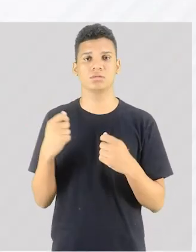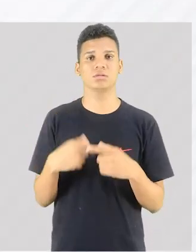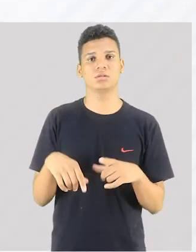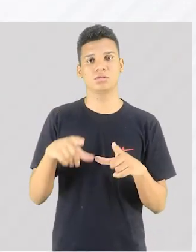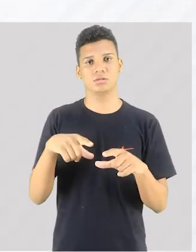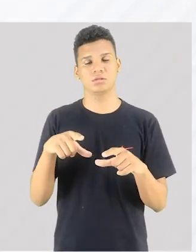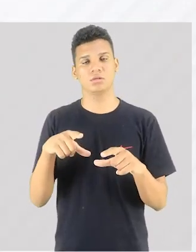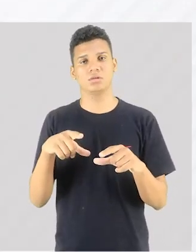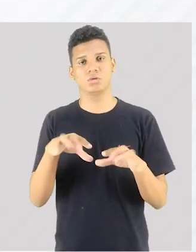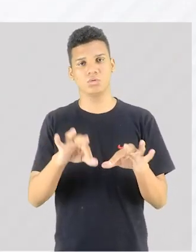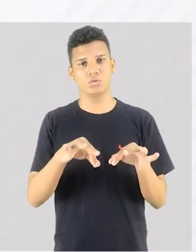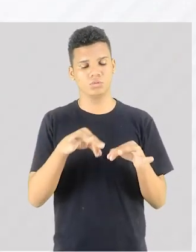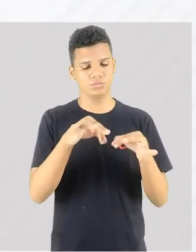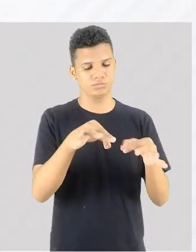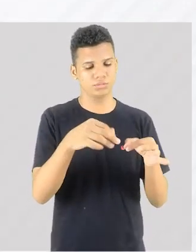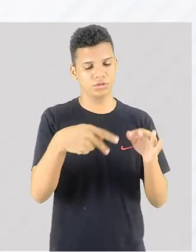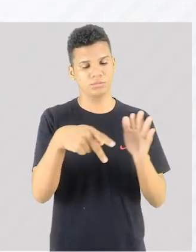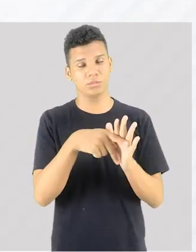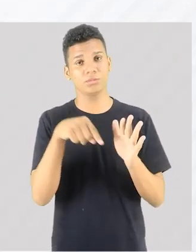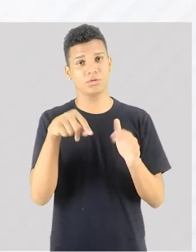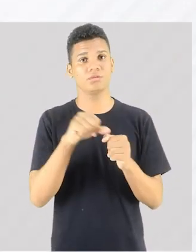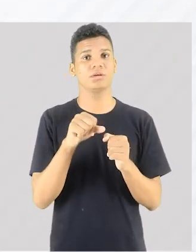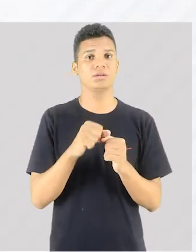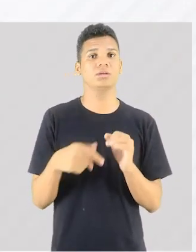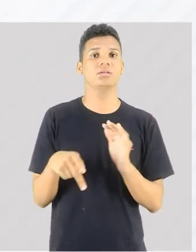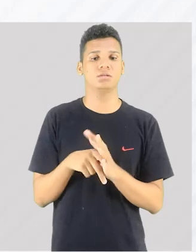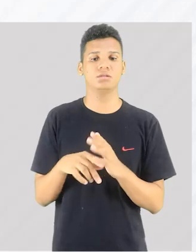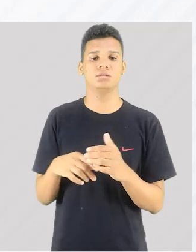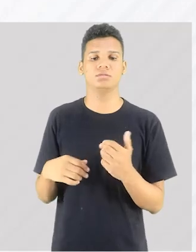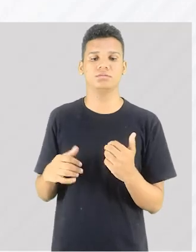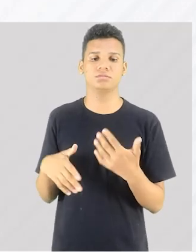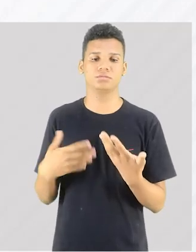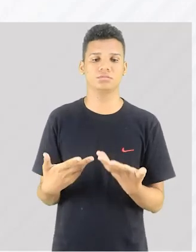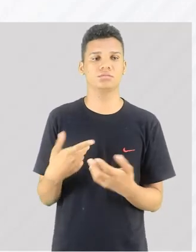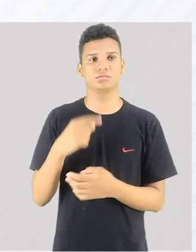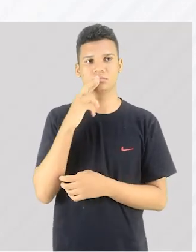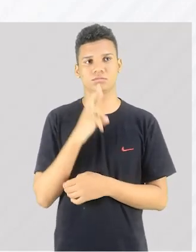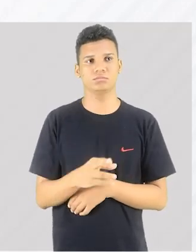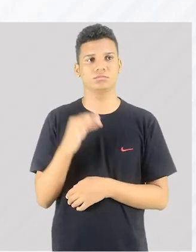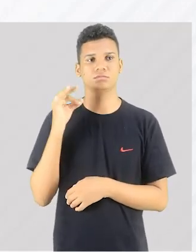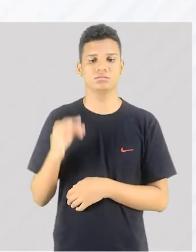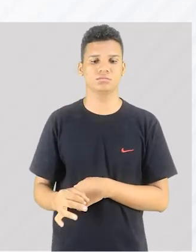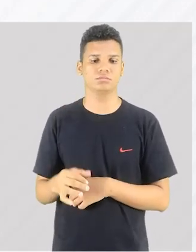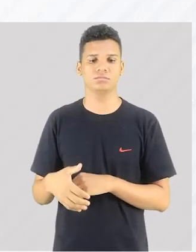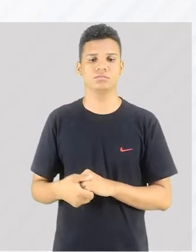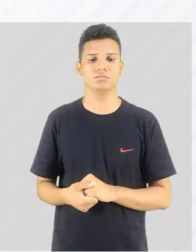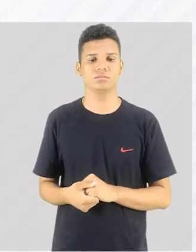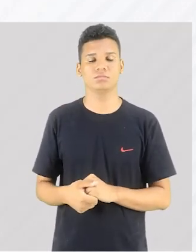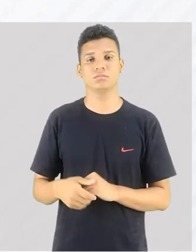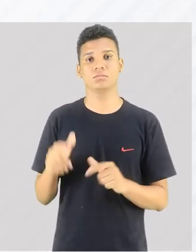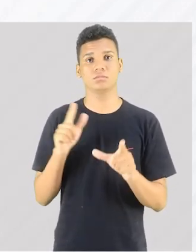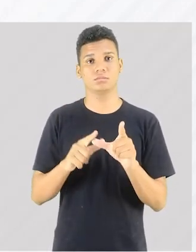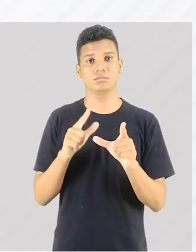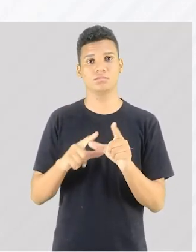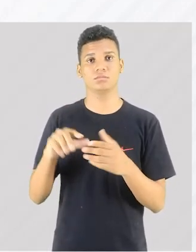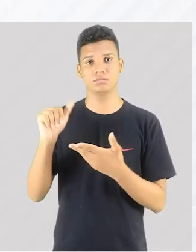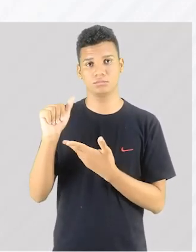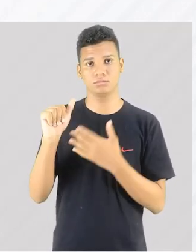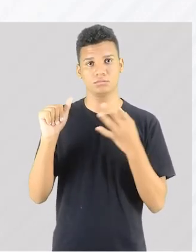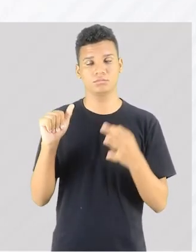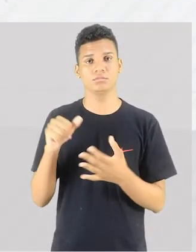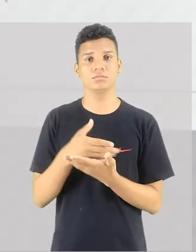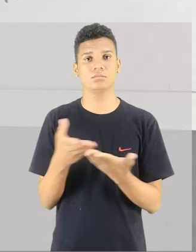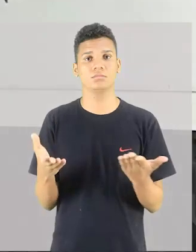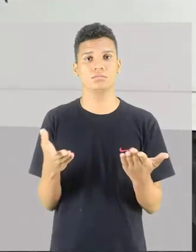para poder fazer essa obra tá então a resposta correta aí letra A beleza